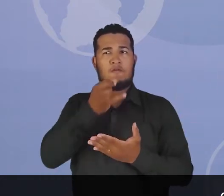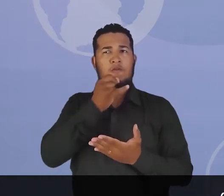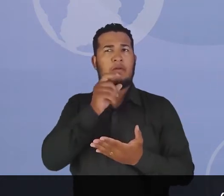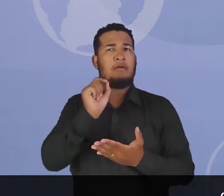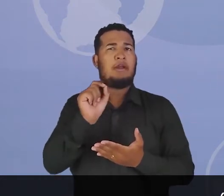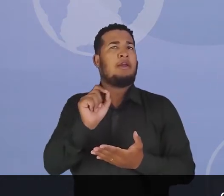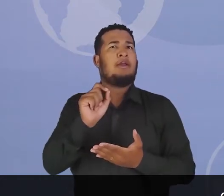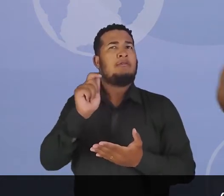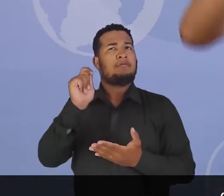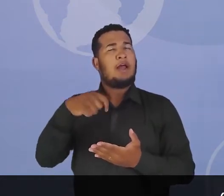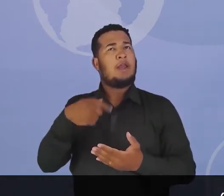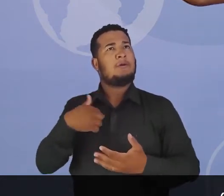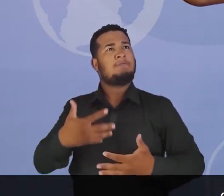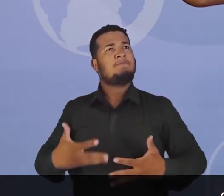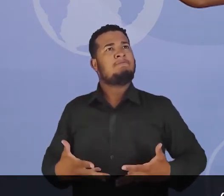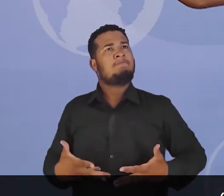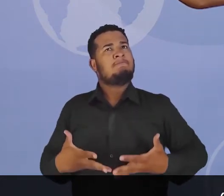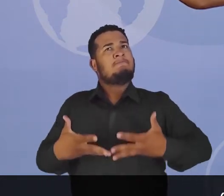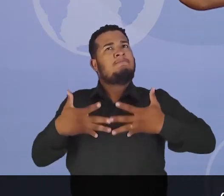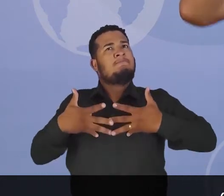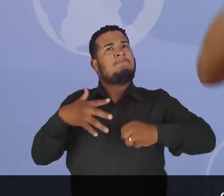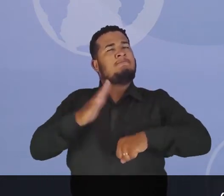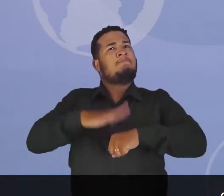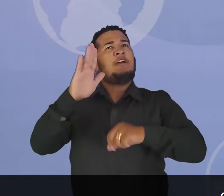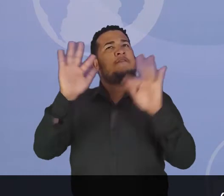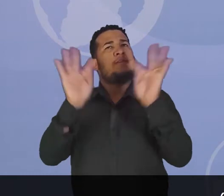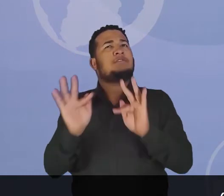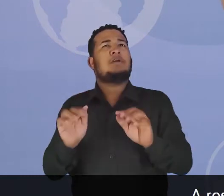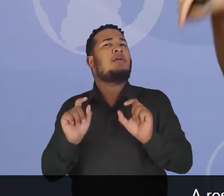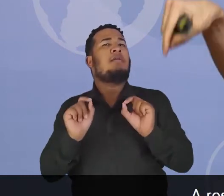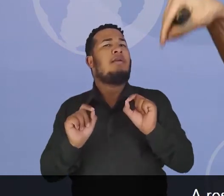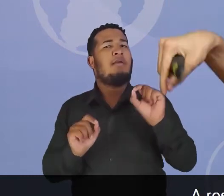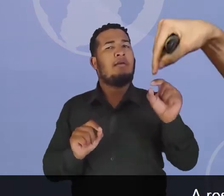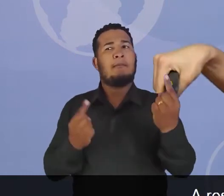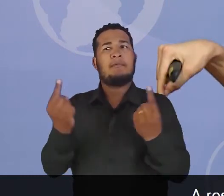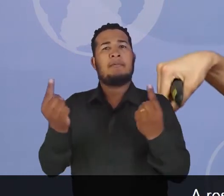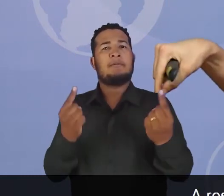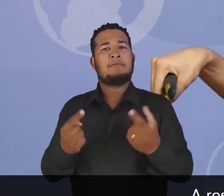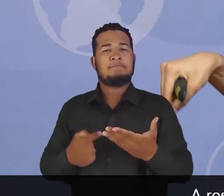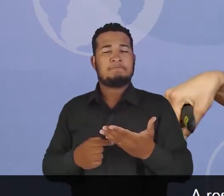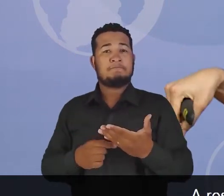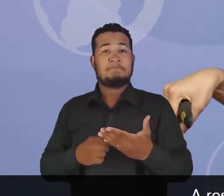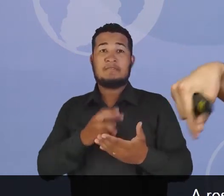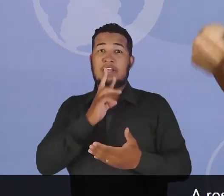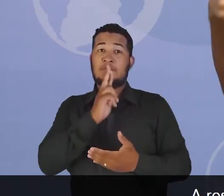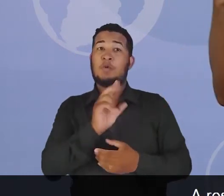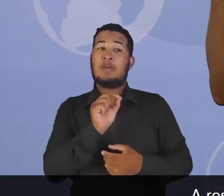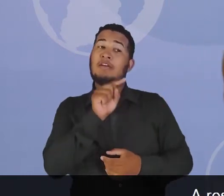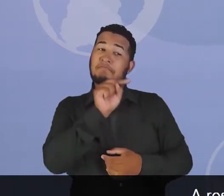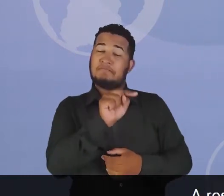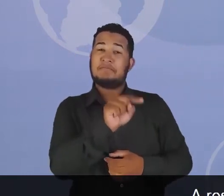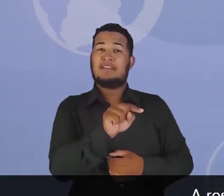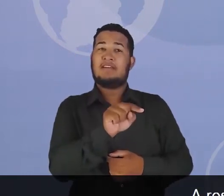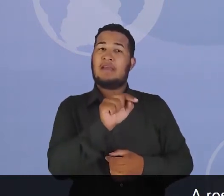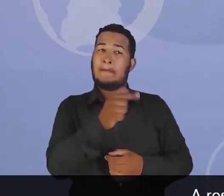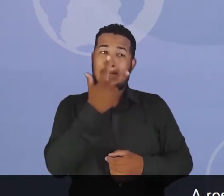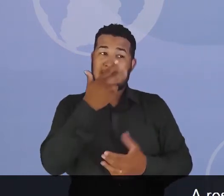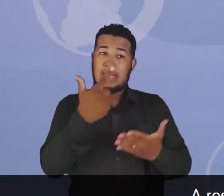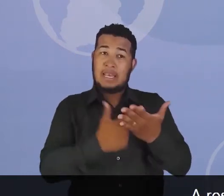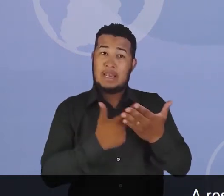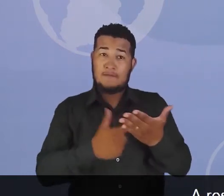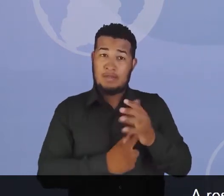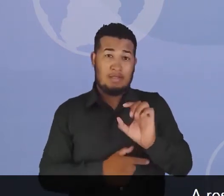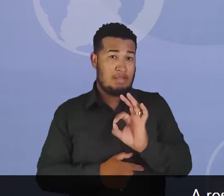eu produzo mais felicidade? A resposta aqui é para a pessoa Y, porque ela não